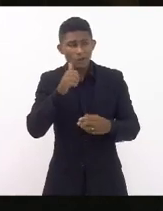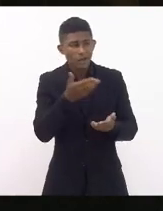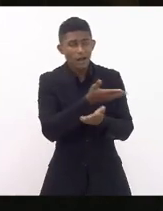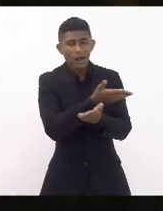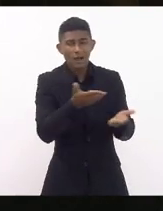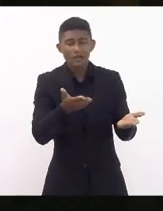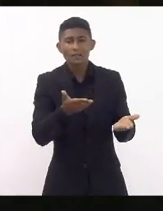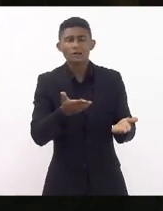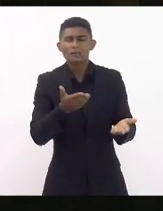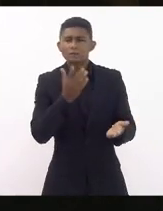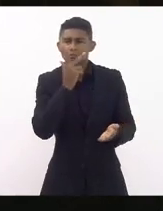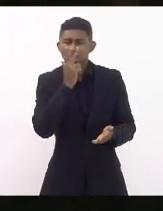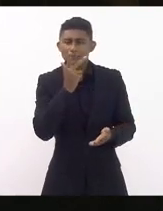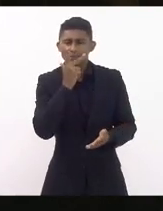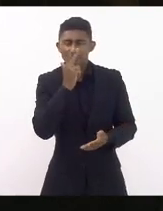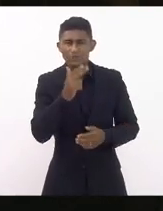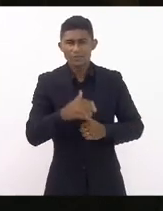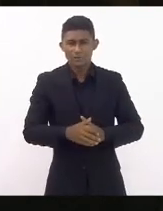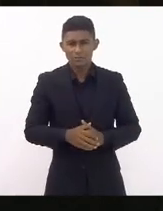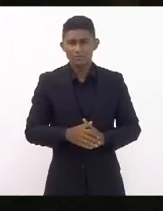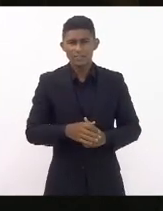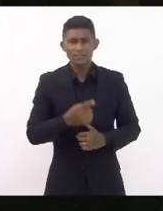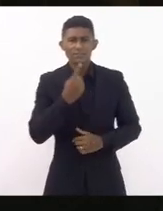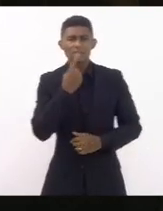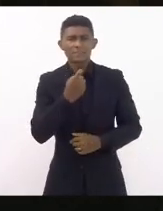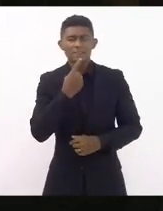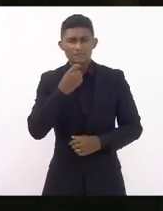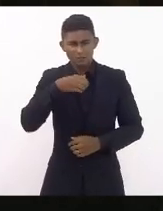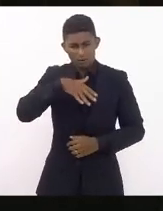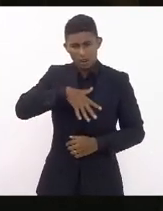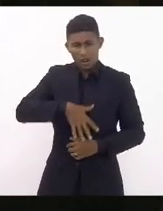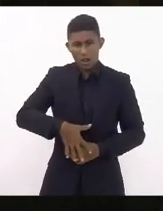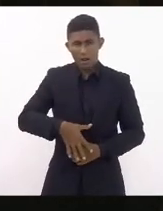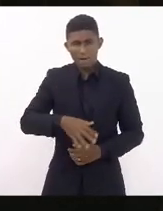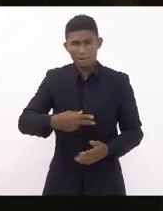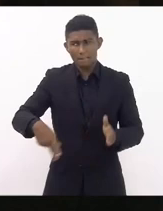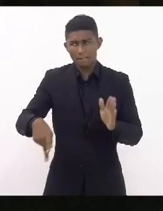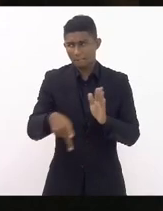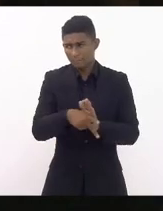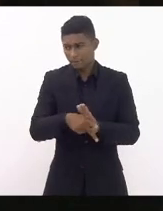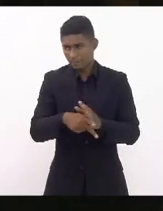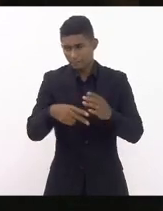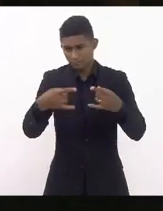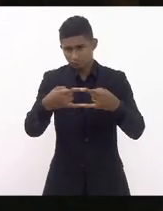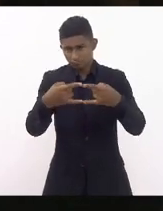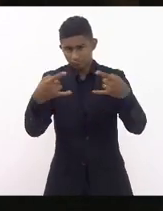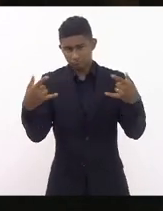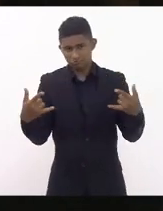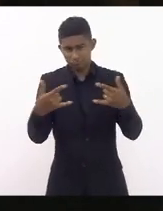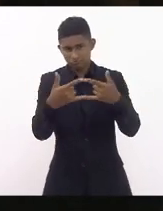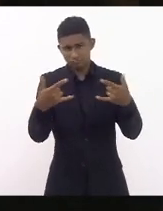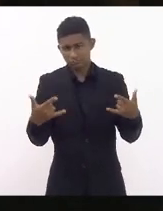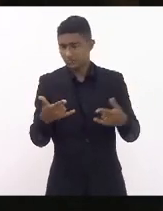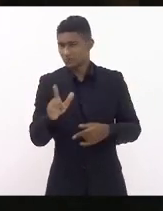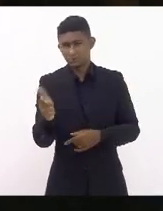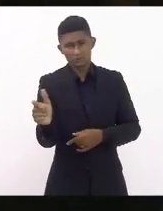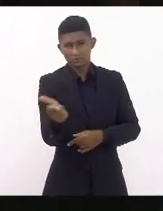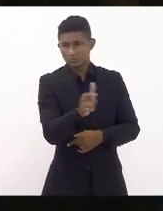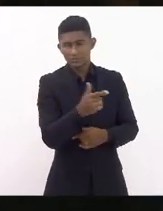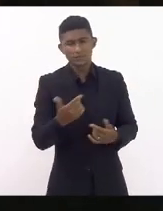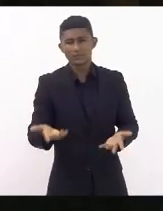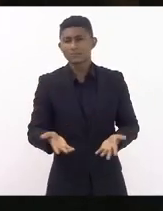absorvente. As que não conseguem, por parte da sua família, ou os presídios onde não chega esse